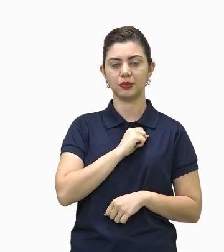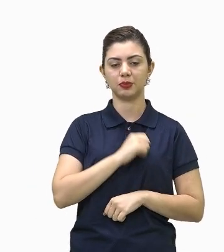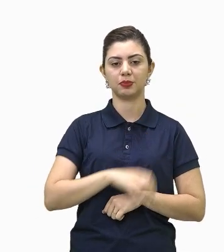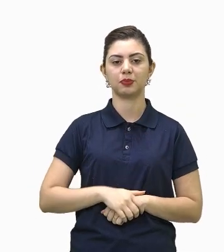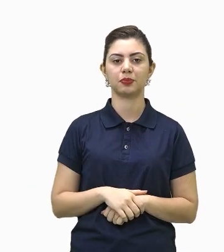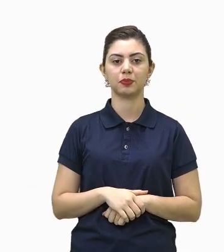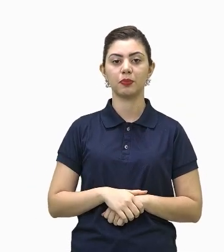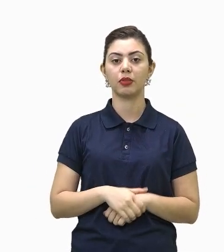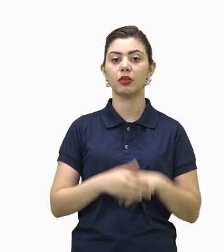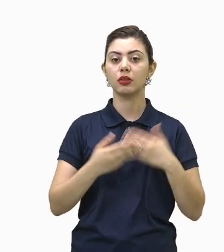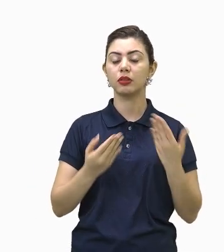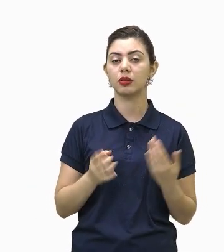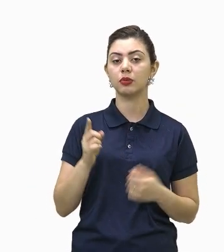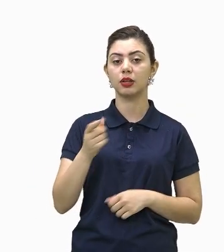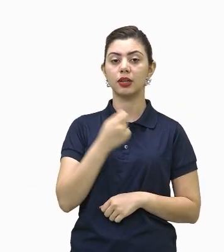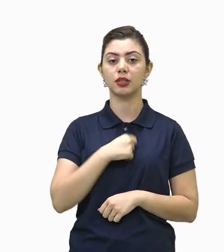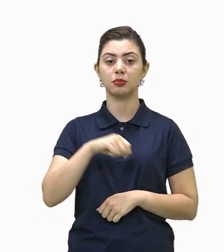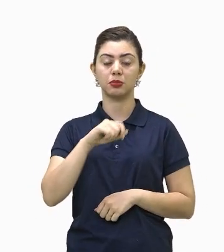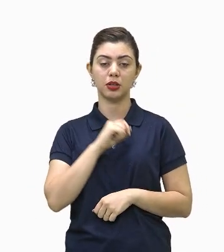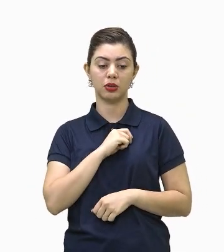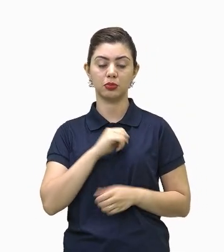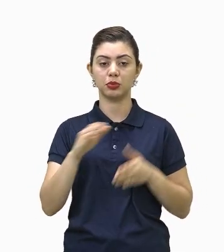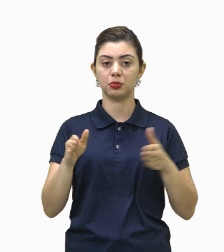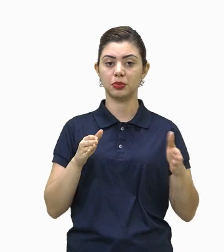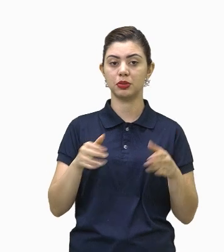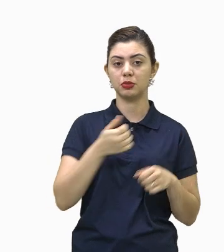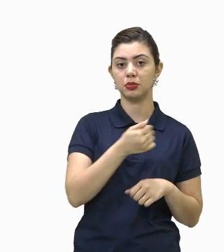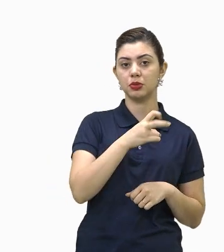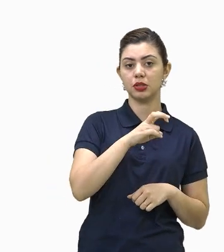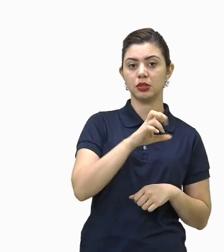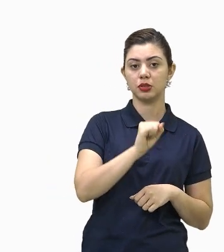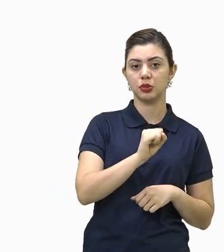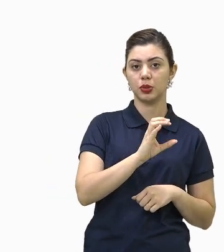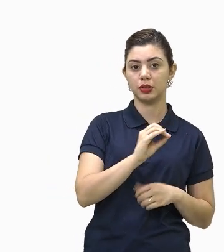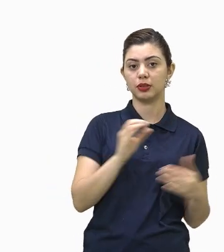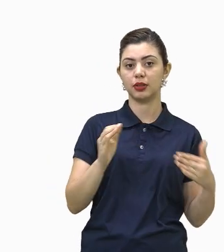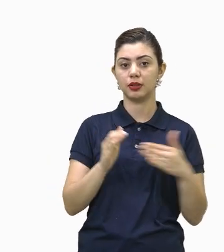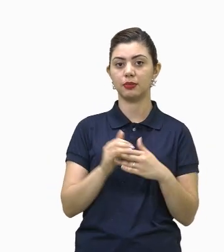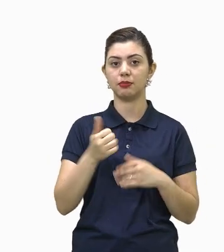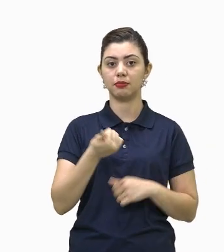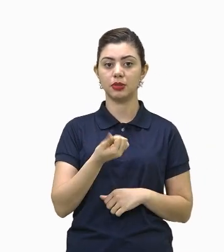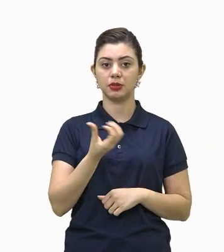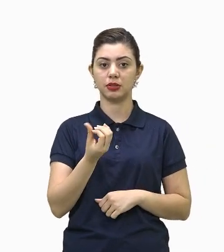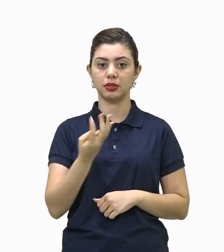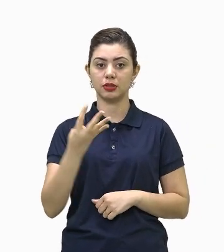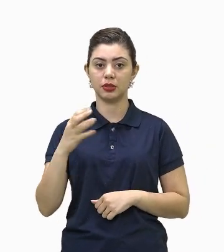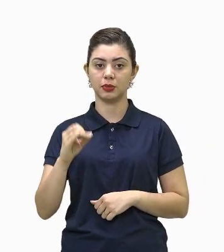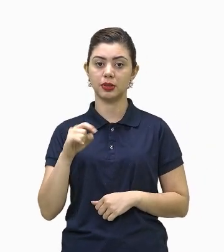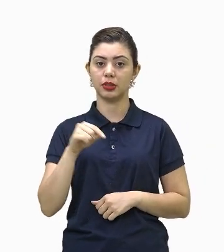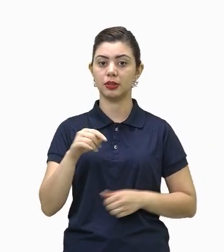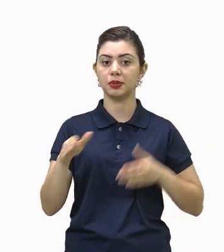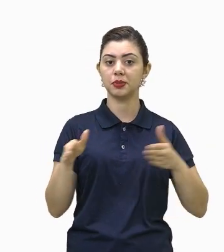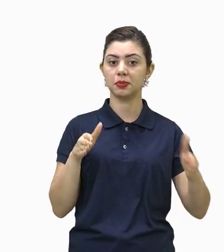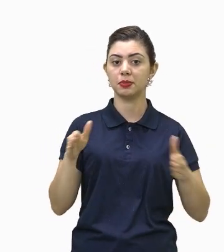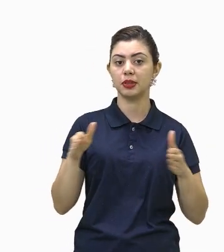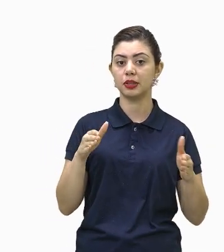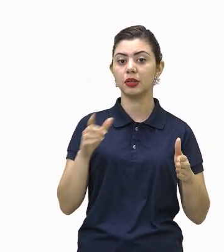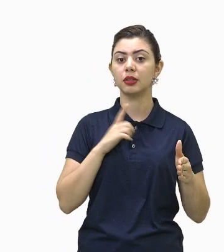O domínio espanhol durou de 1580 a 1640. Nesse período,